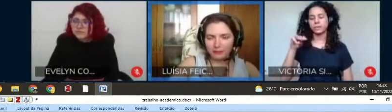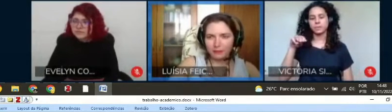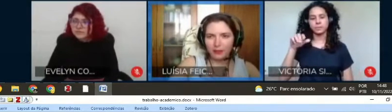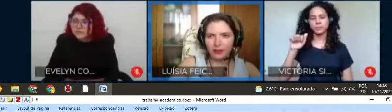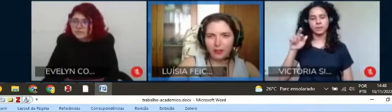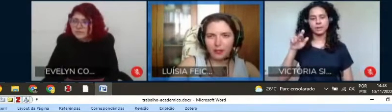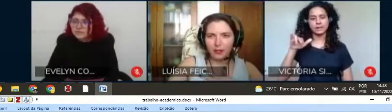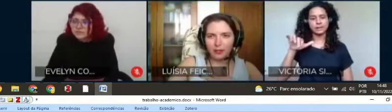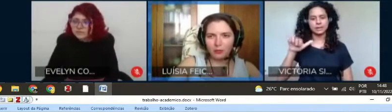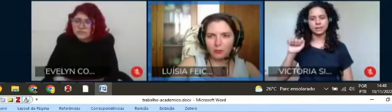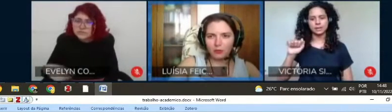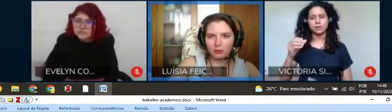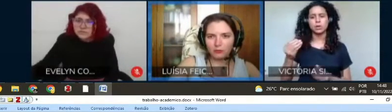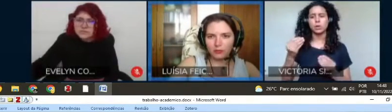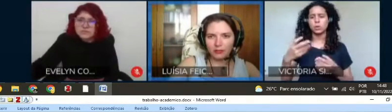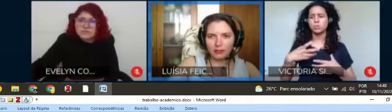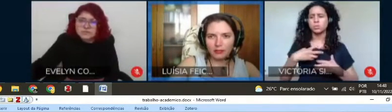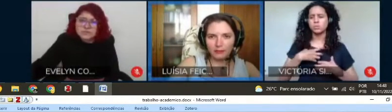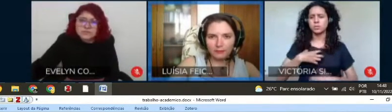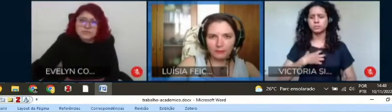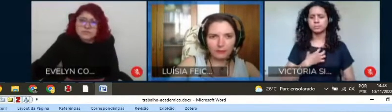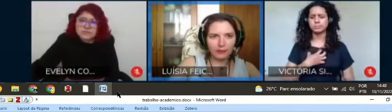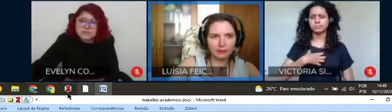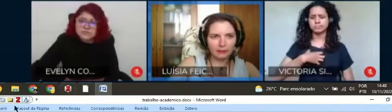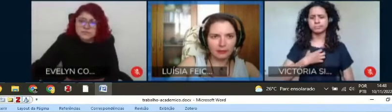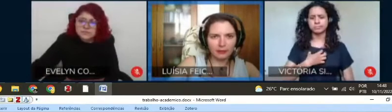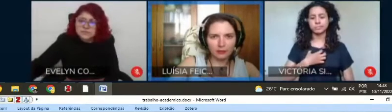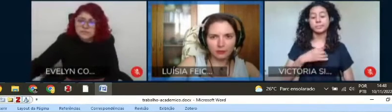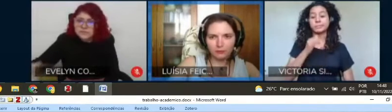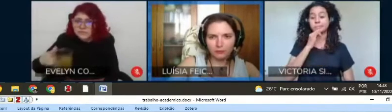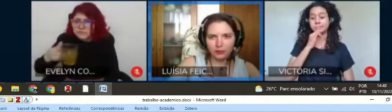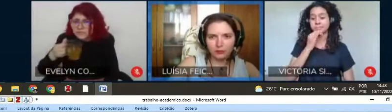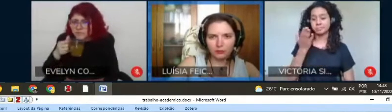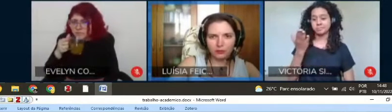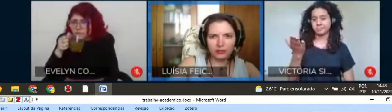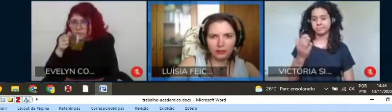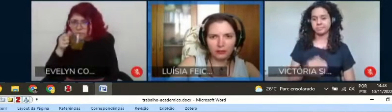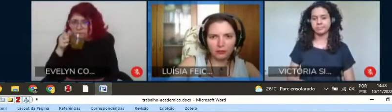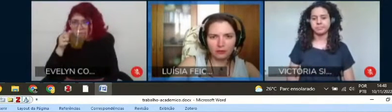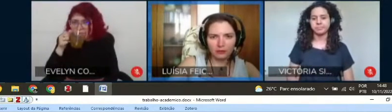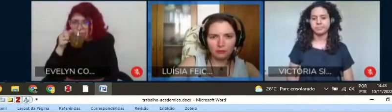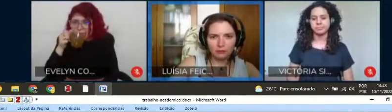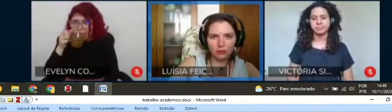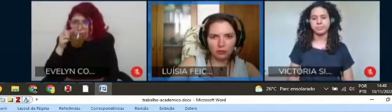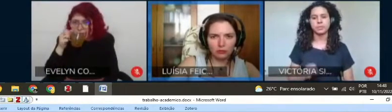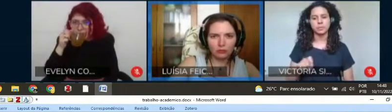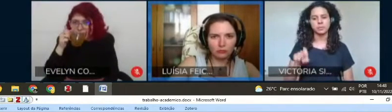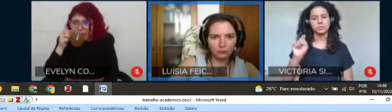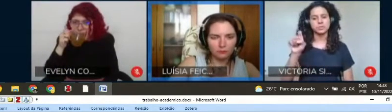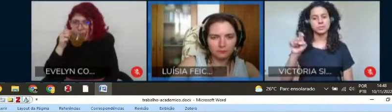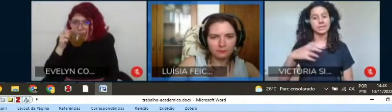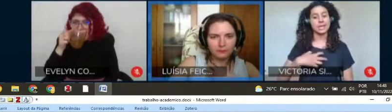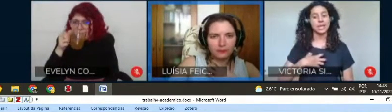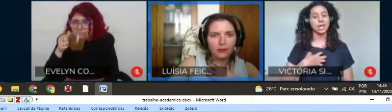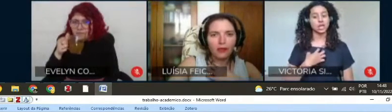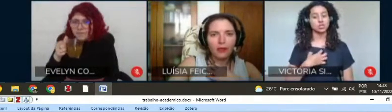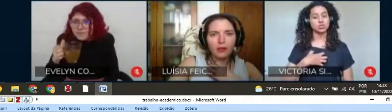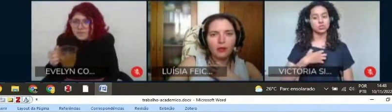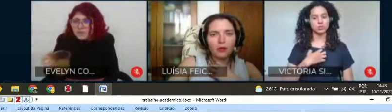seção primária? Eu posso vir aqui, nessa início, e escolher a opção título 1,